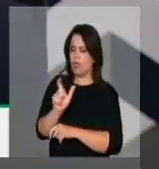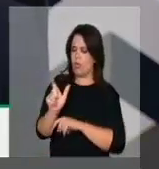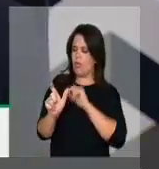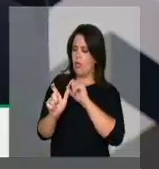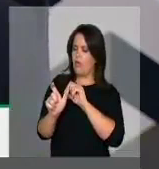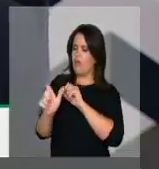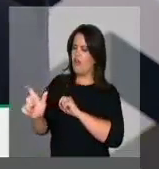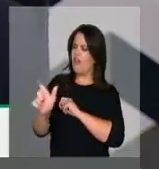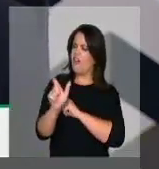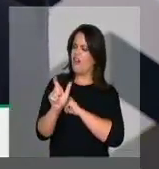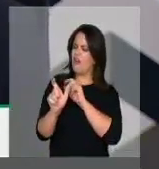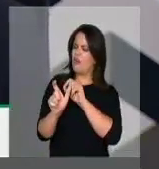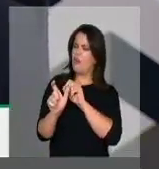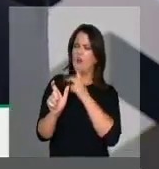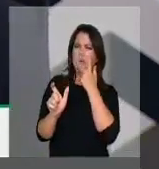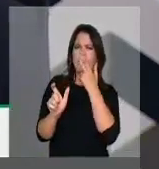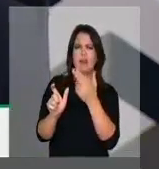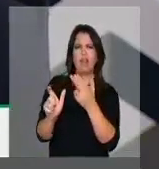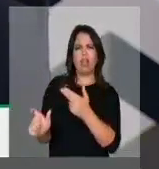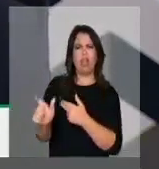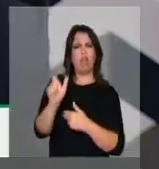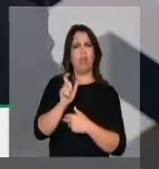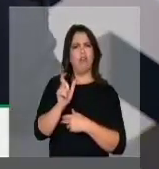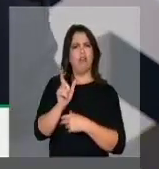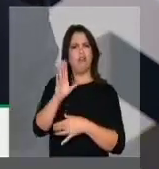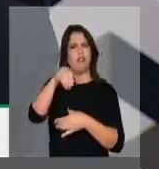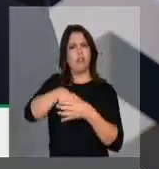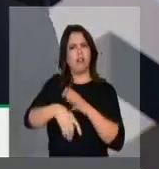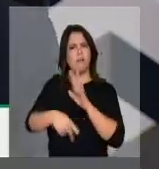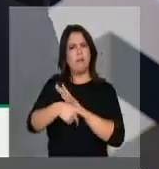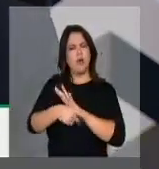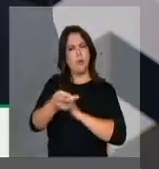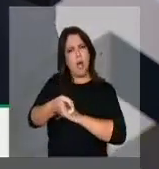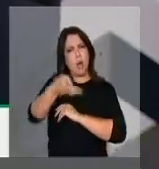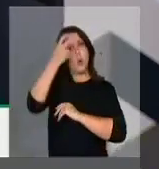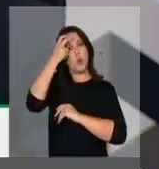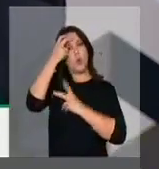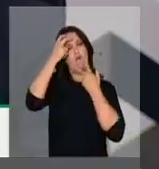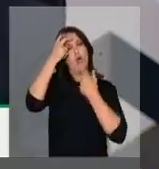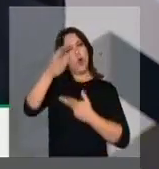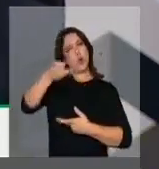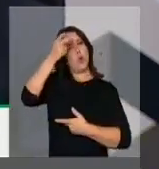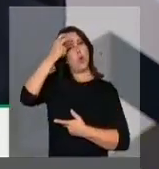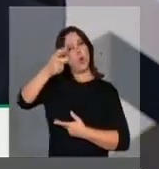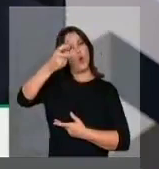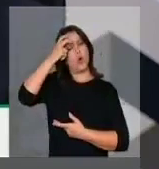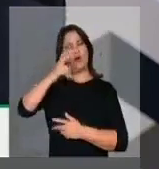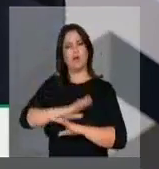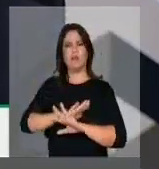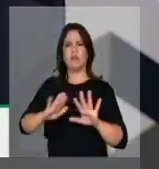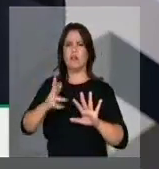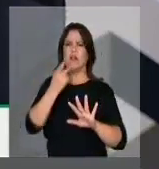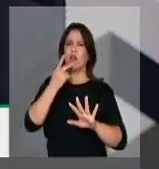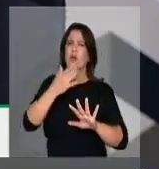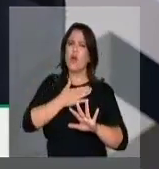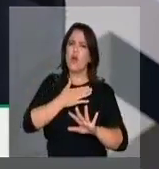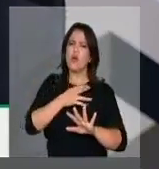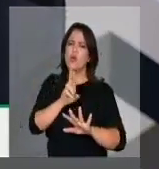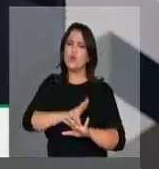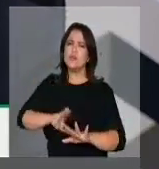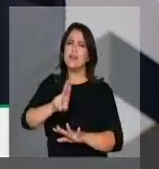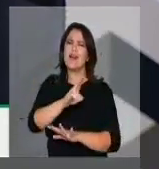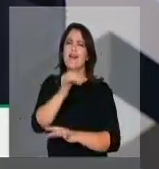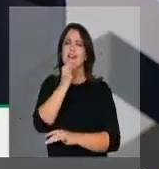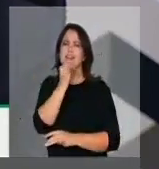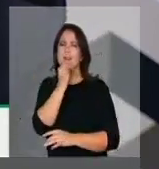pecha, essa mácula que tendem a colocar na cultura. E quando eu faço isso, eu gosto sempre de